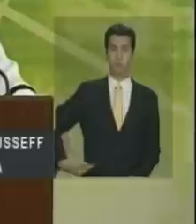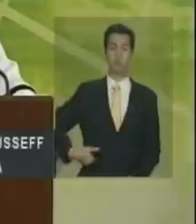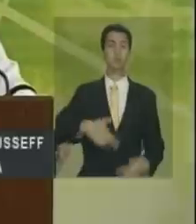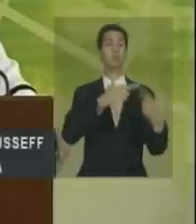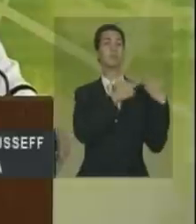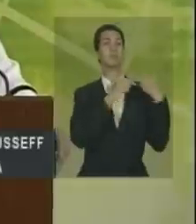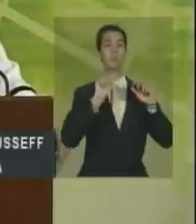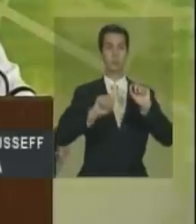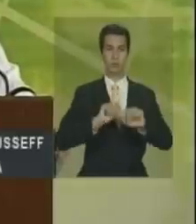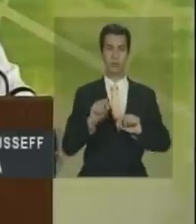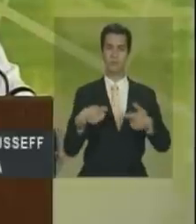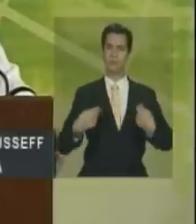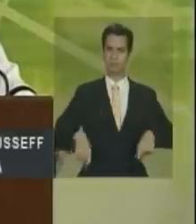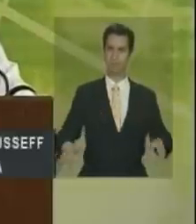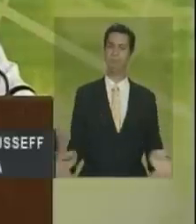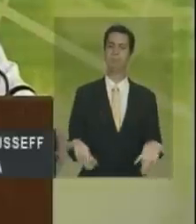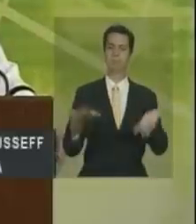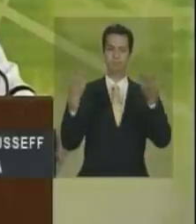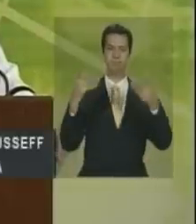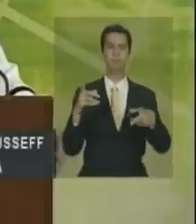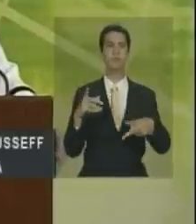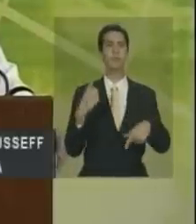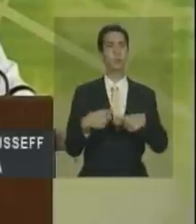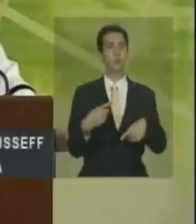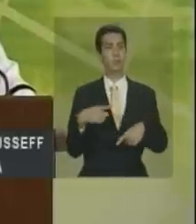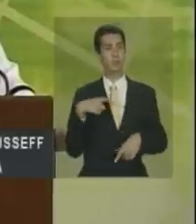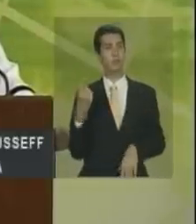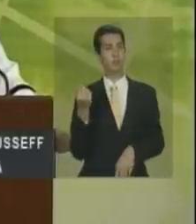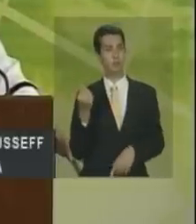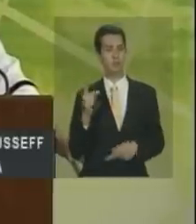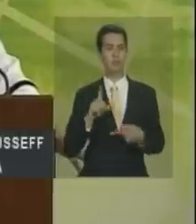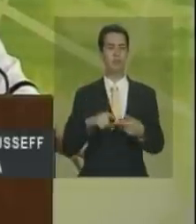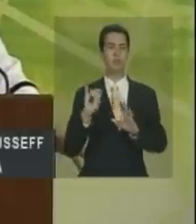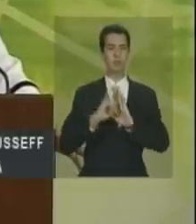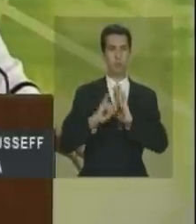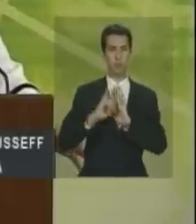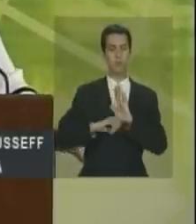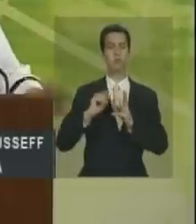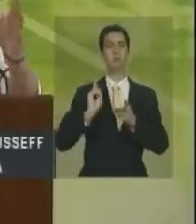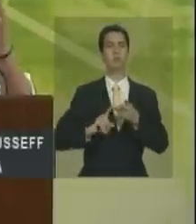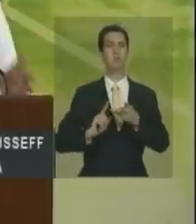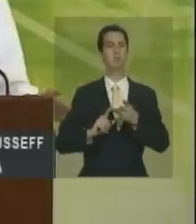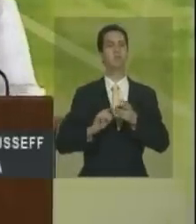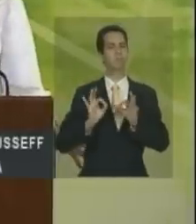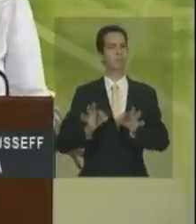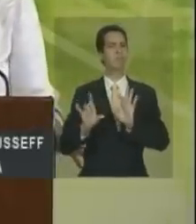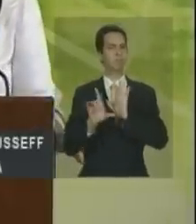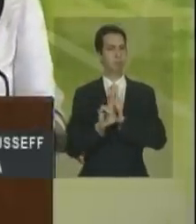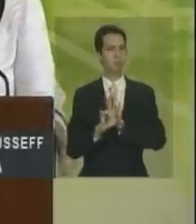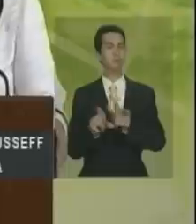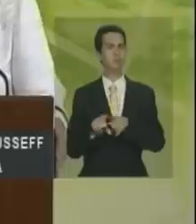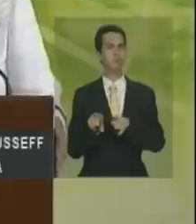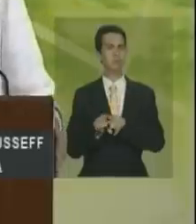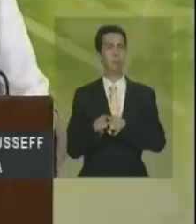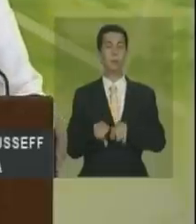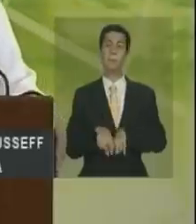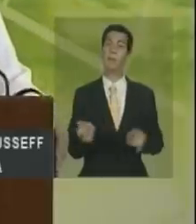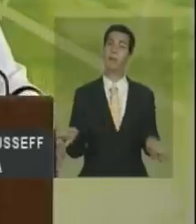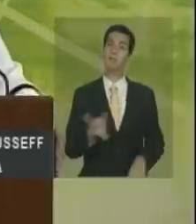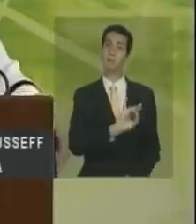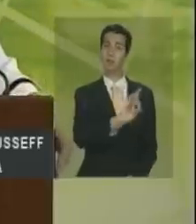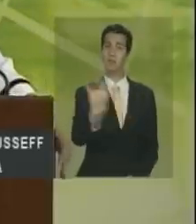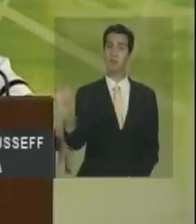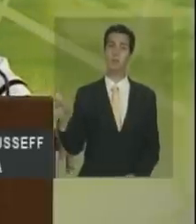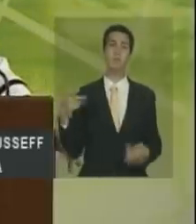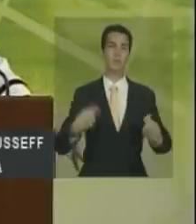com seu arcabouço de recursos financeiros, tributários e legais. Mas cada um tem de fazer a sua parte.